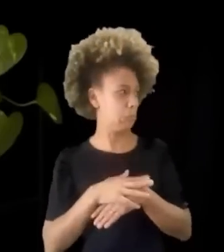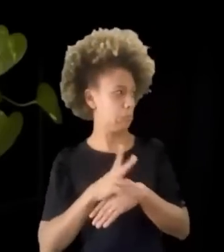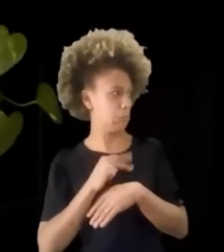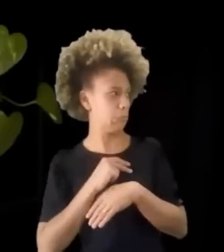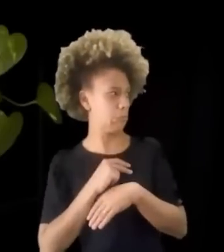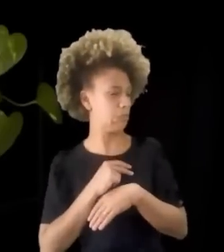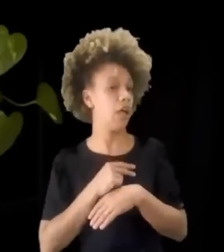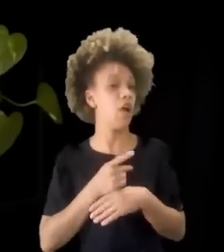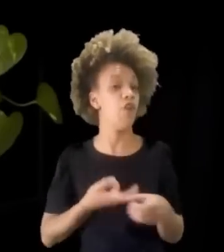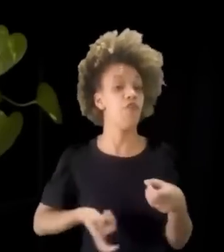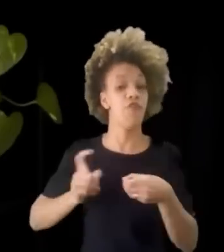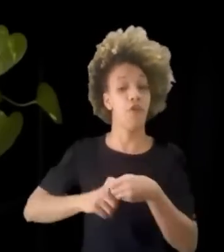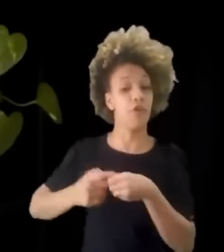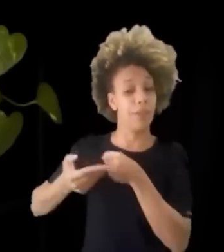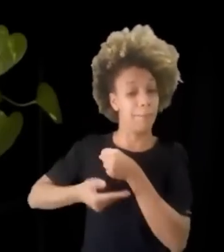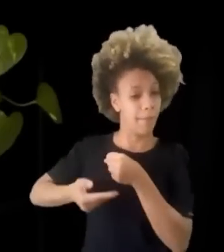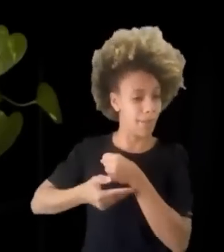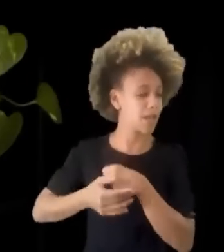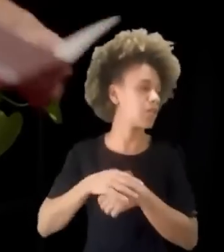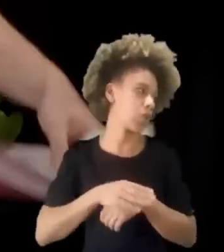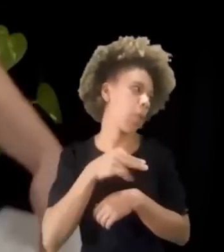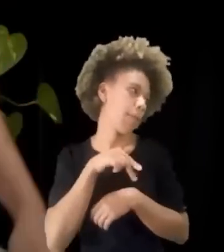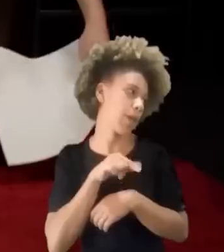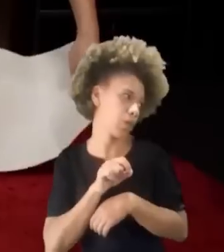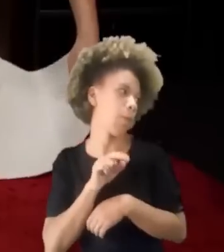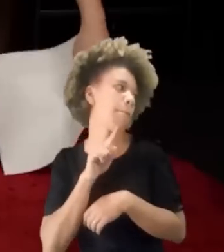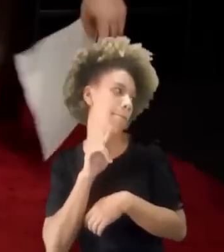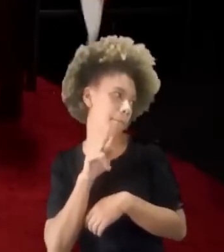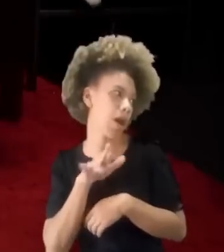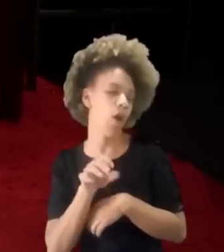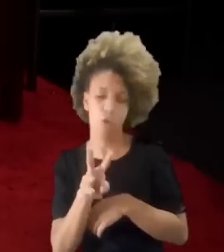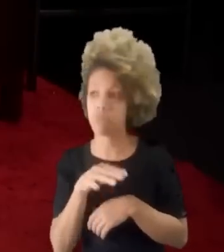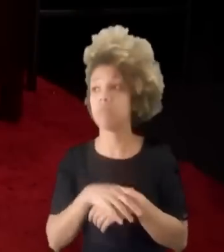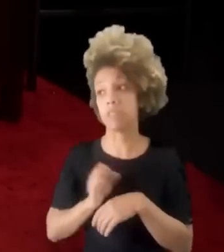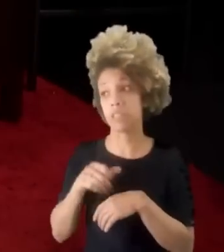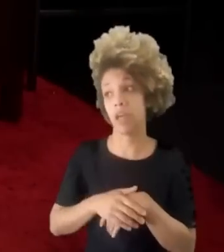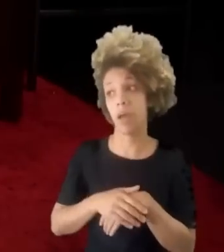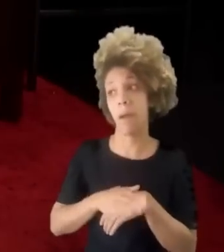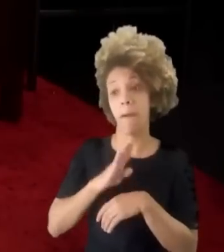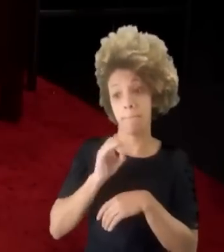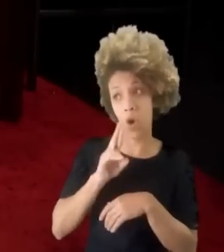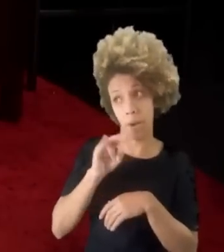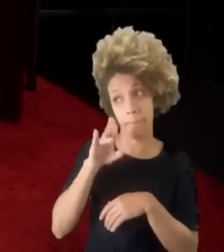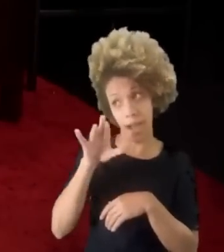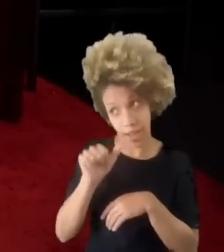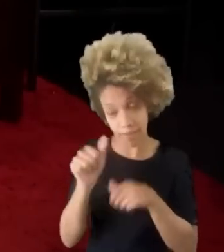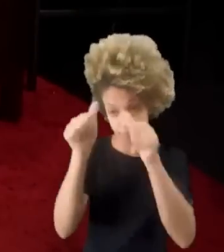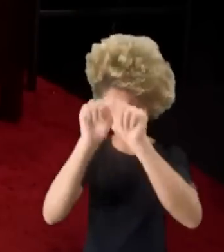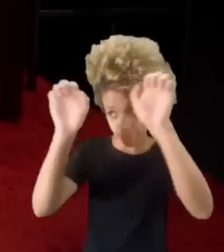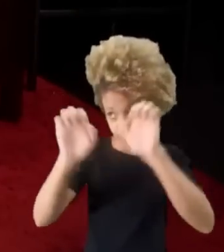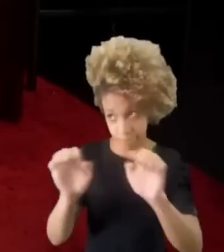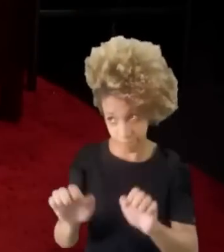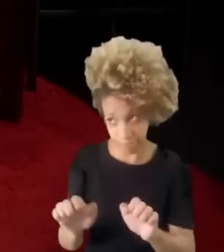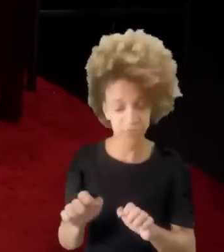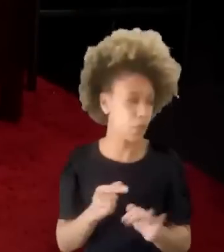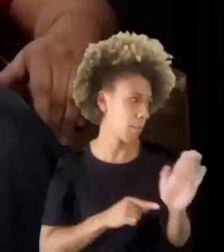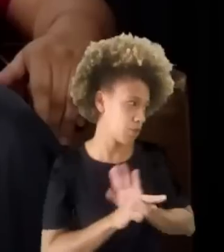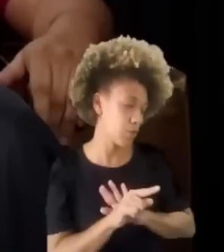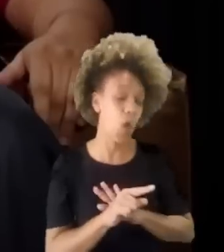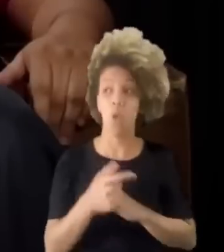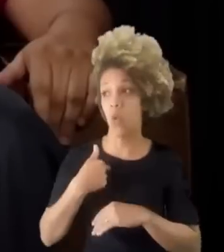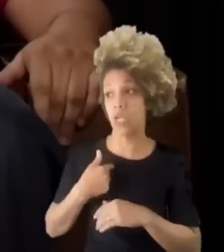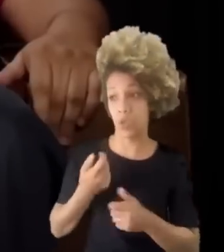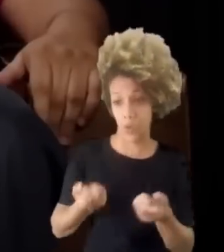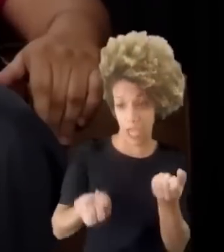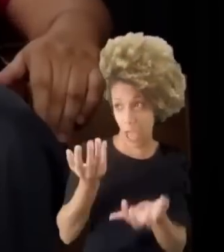que pariu tá famoso volta pra Base que o mano brown volta pra base foi a estátua do Barba gato sim que foi até perguntar disso O ai está